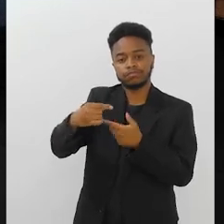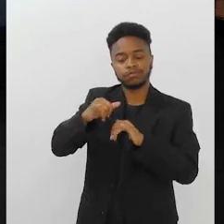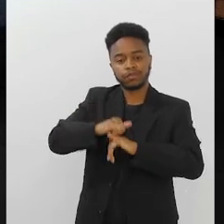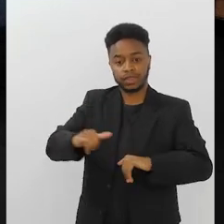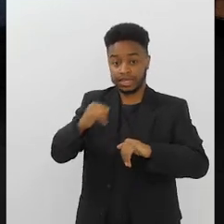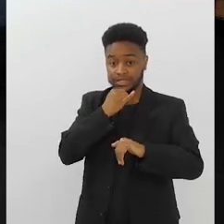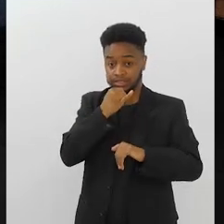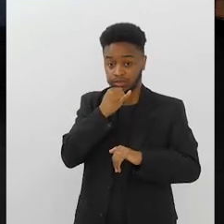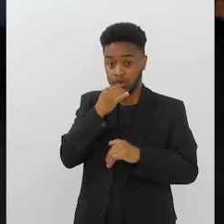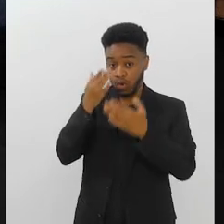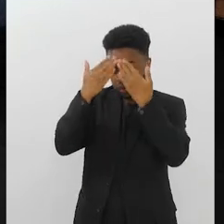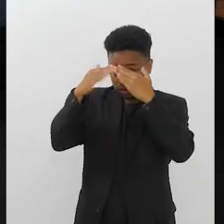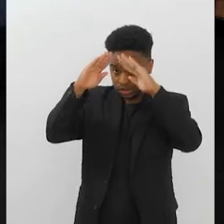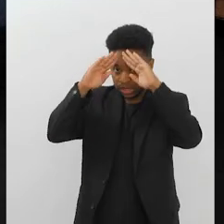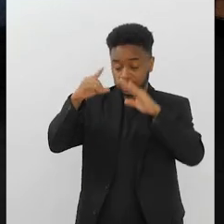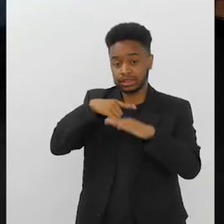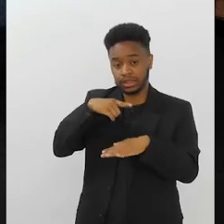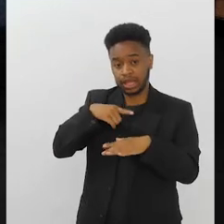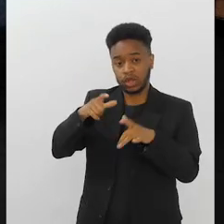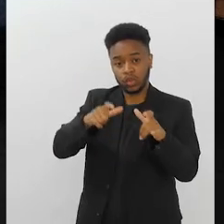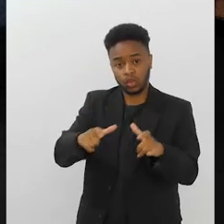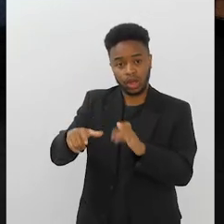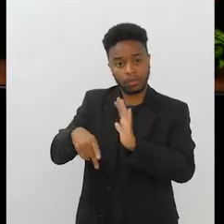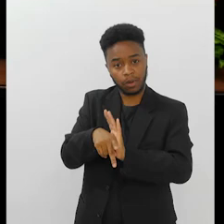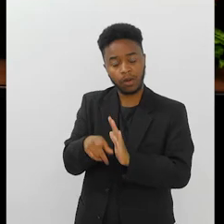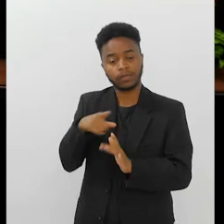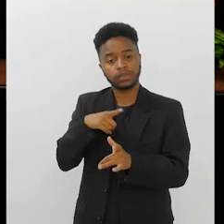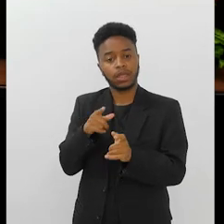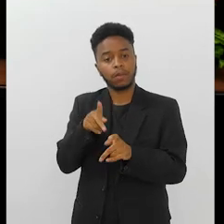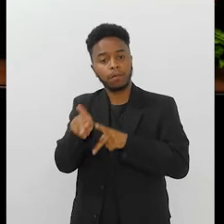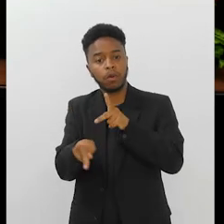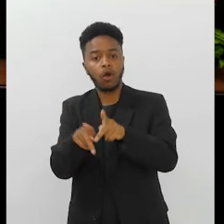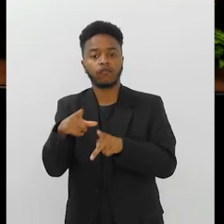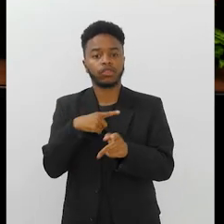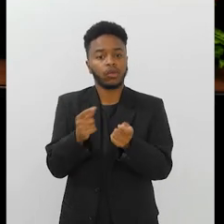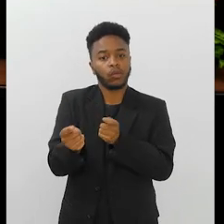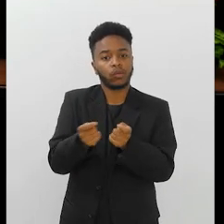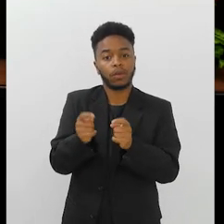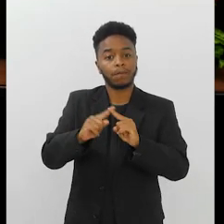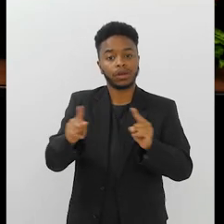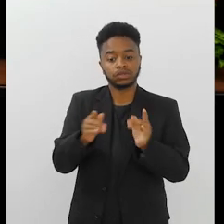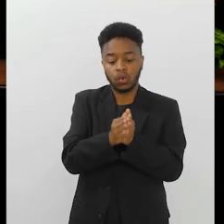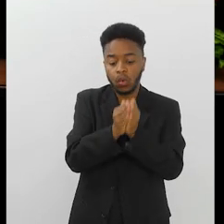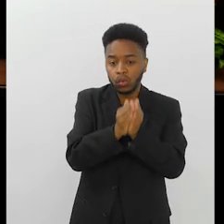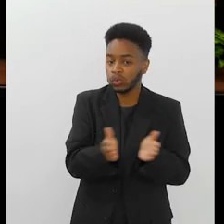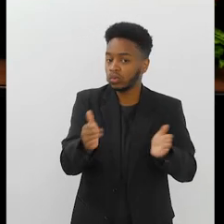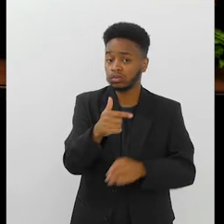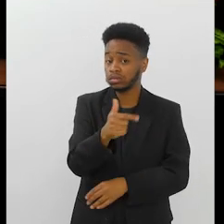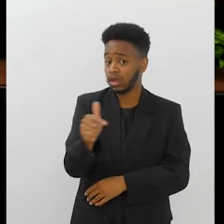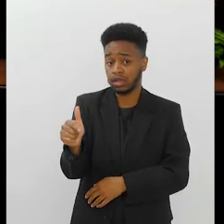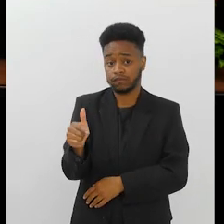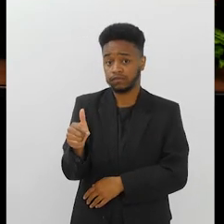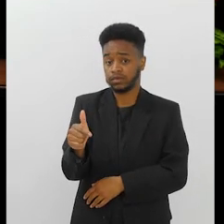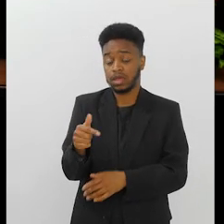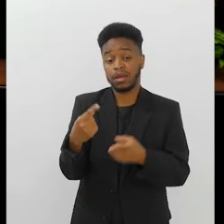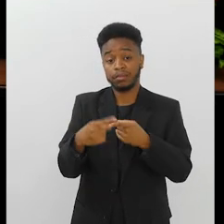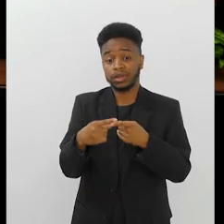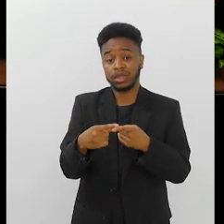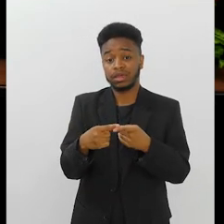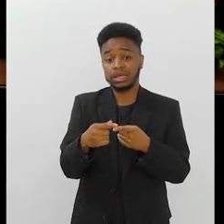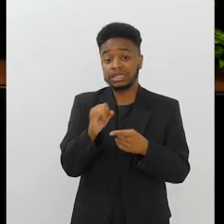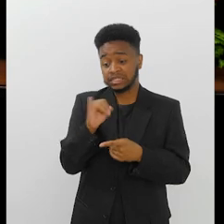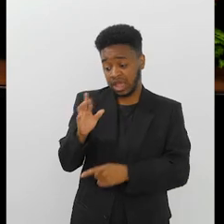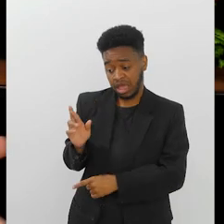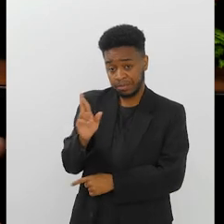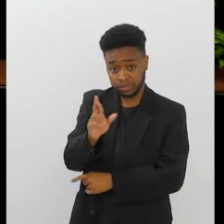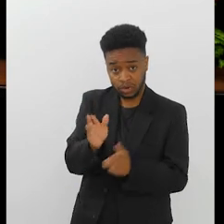porque como tava dizendo os orixás tiveram suas terras tiveram seu né seus povos seu domínio e tudo mais a urumila não teve então se você representa o